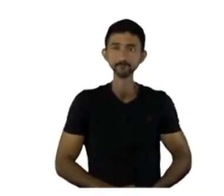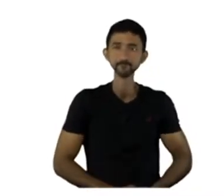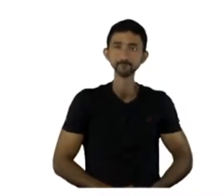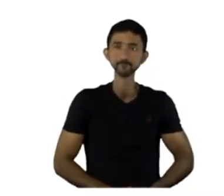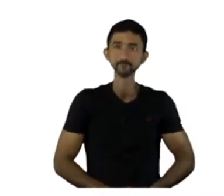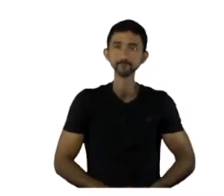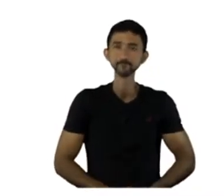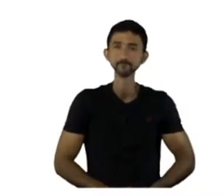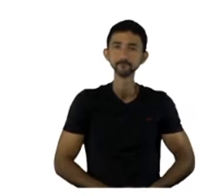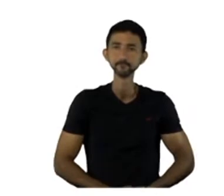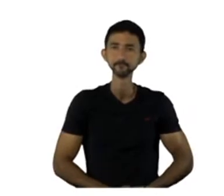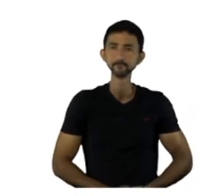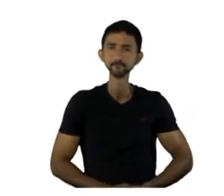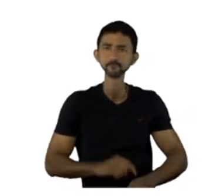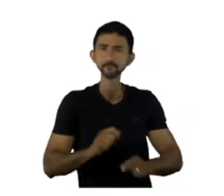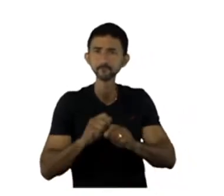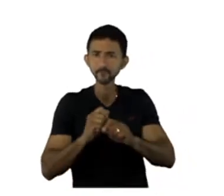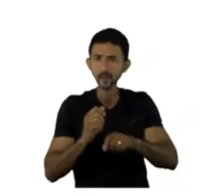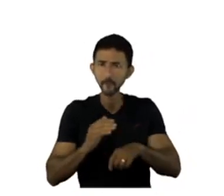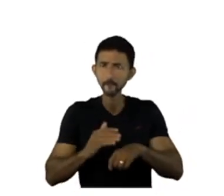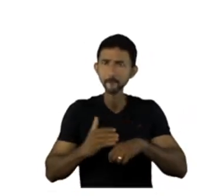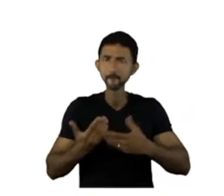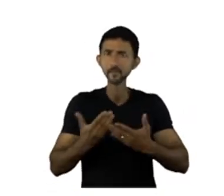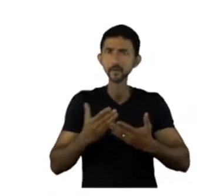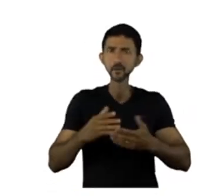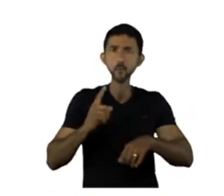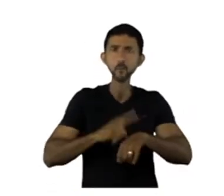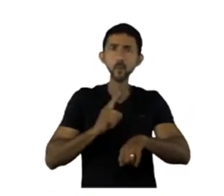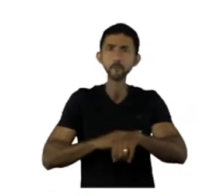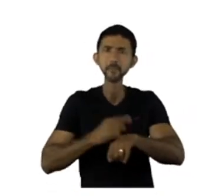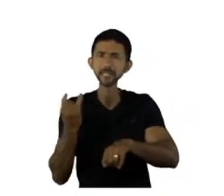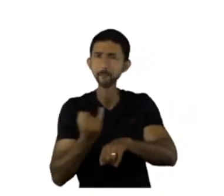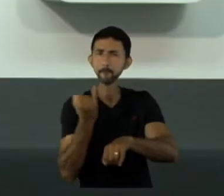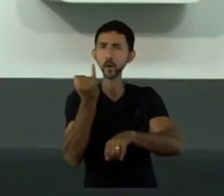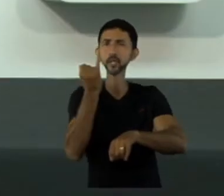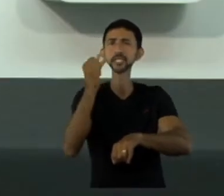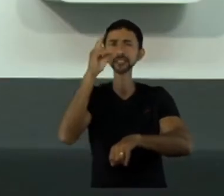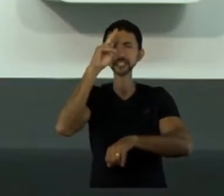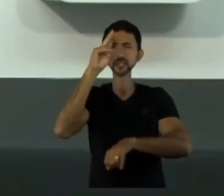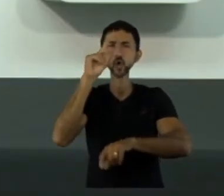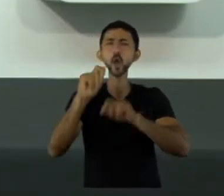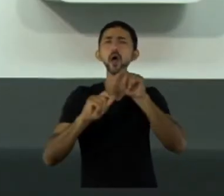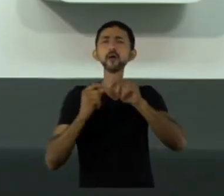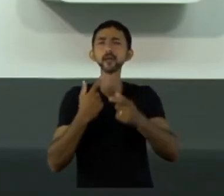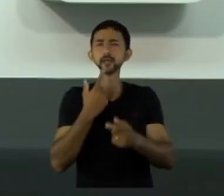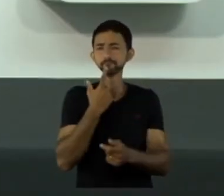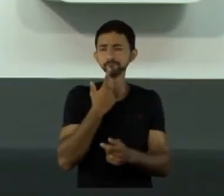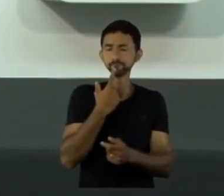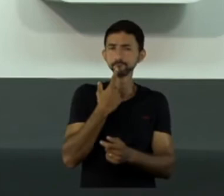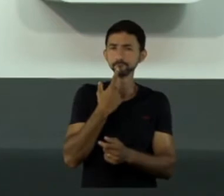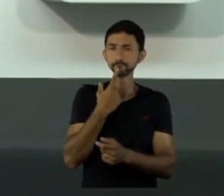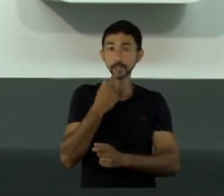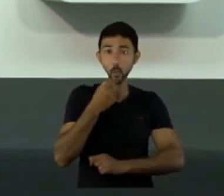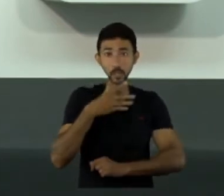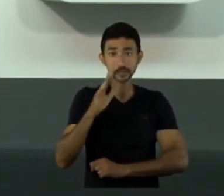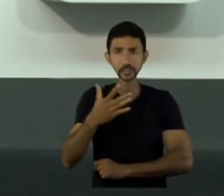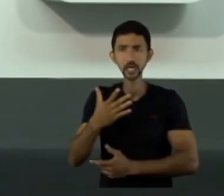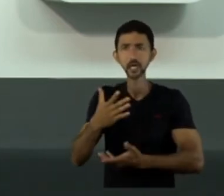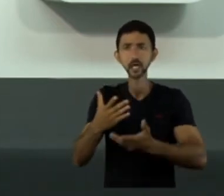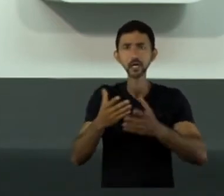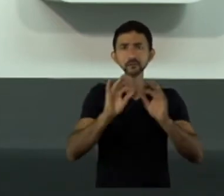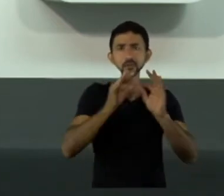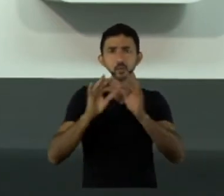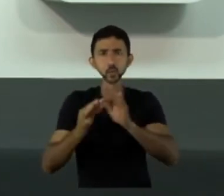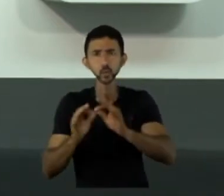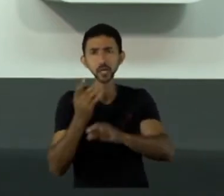Qual é o clímax da história? Eu tenho certeza que você já viu um pouquinho dos